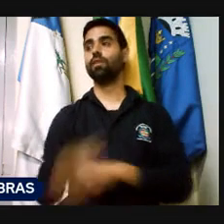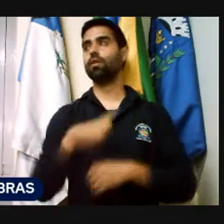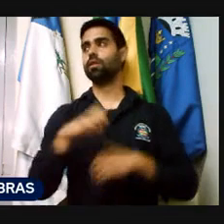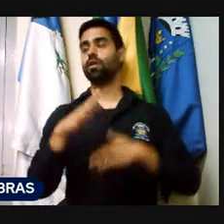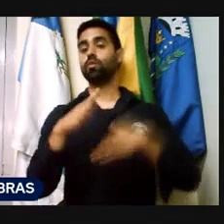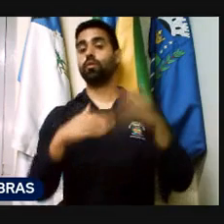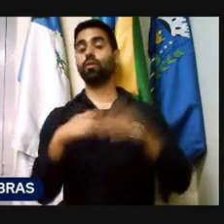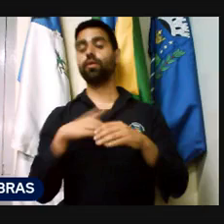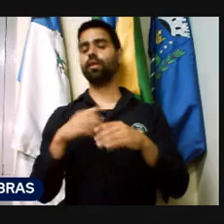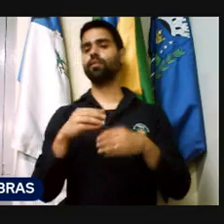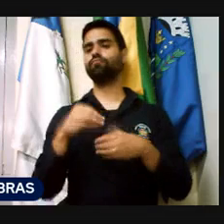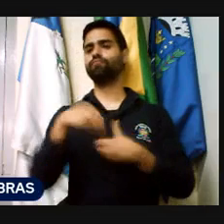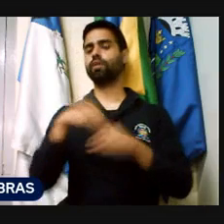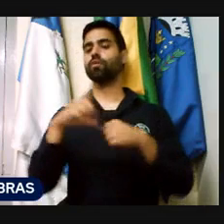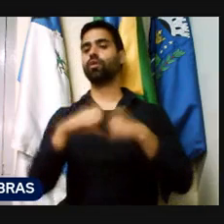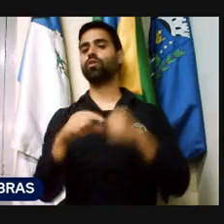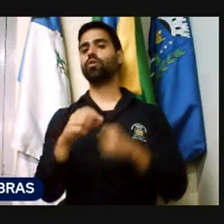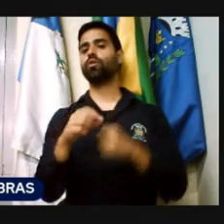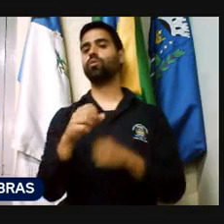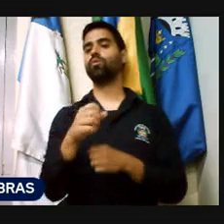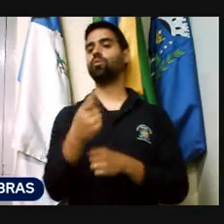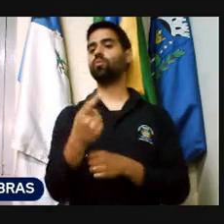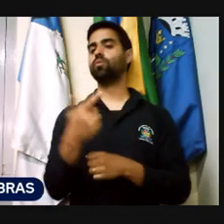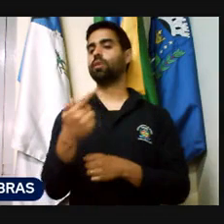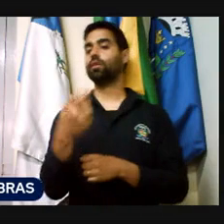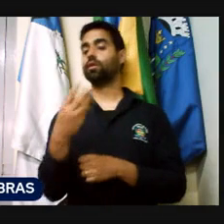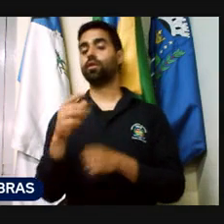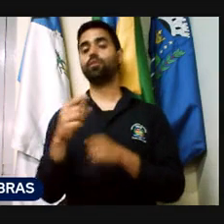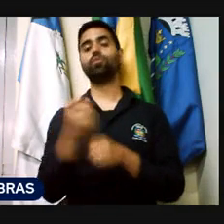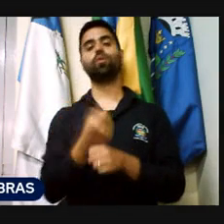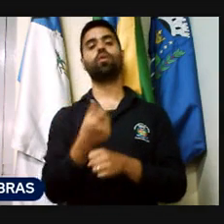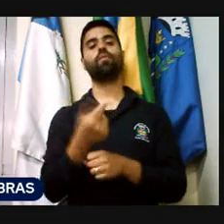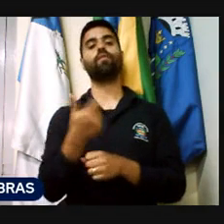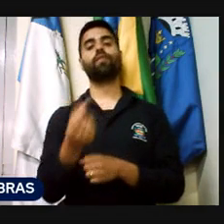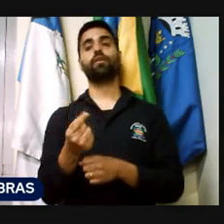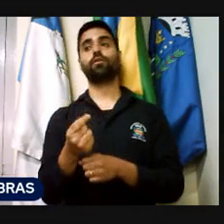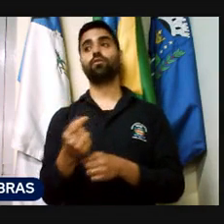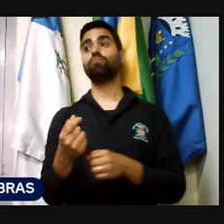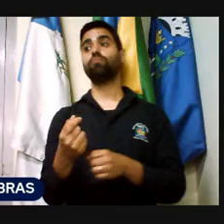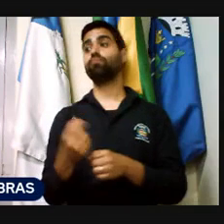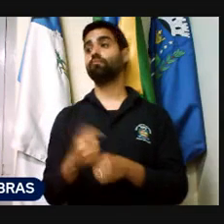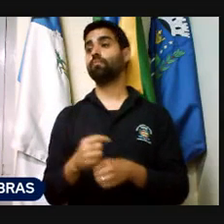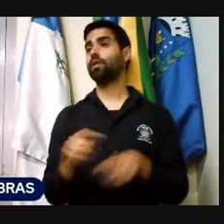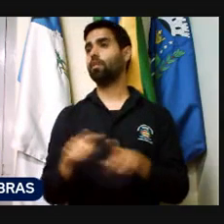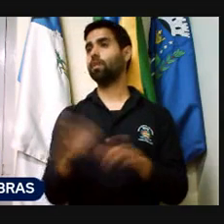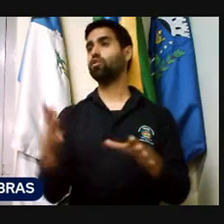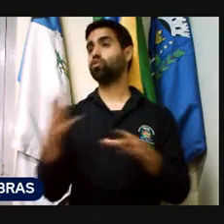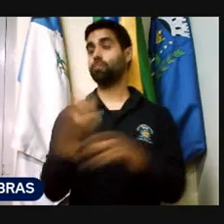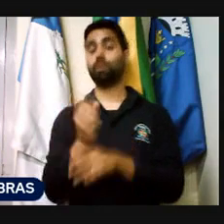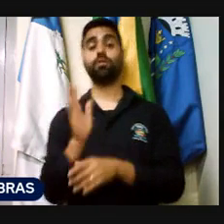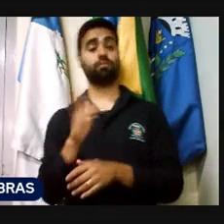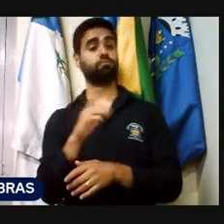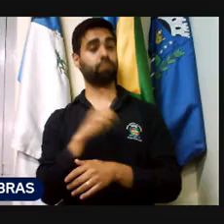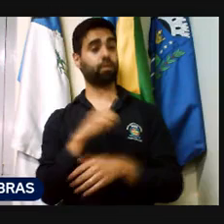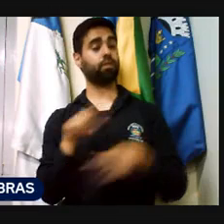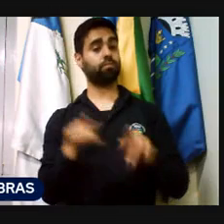estabelecidas no artigo 8º da Lei Complementar 173 de 2020, somando-se àquelas já previstas no corpo da